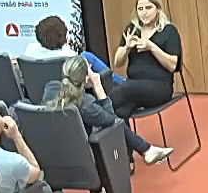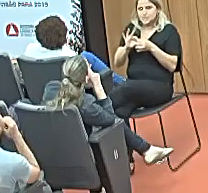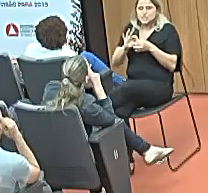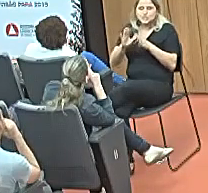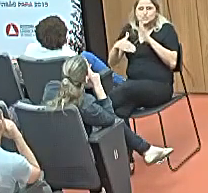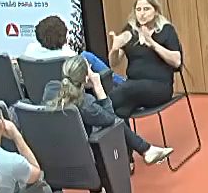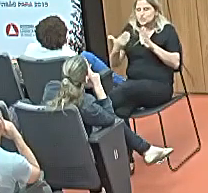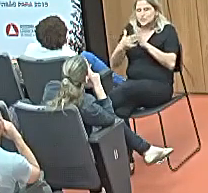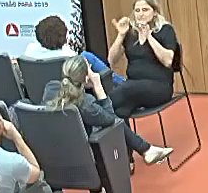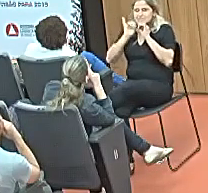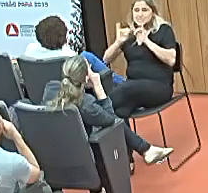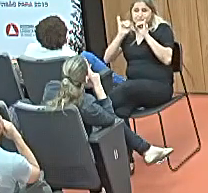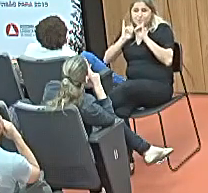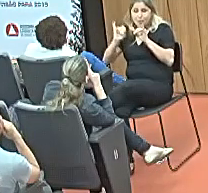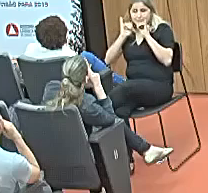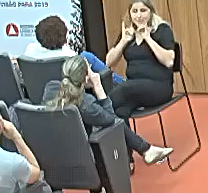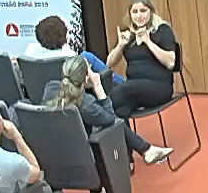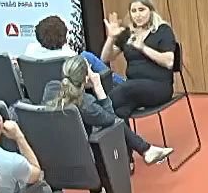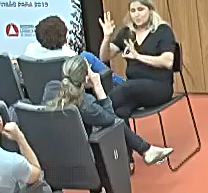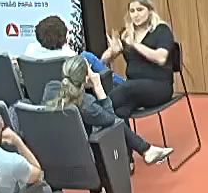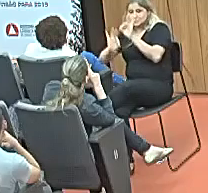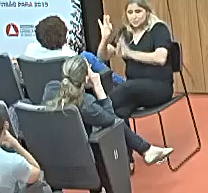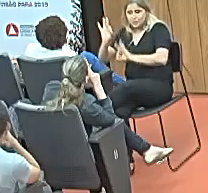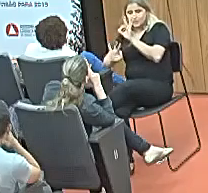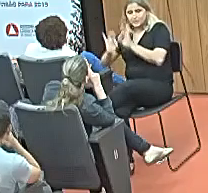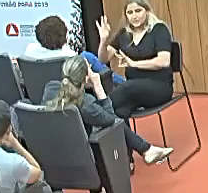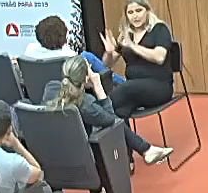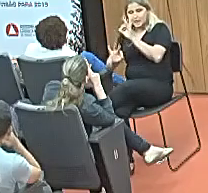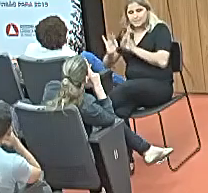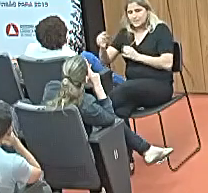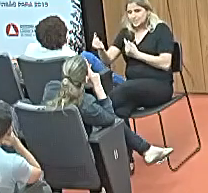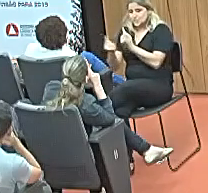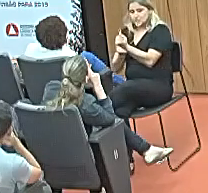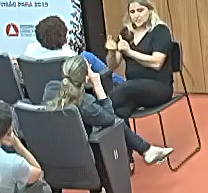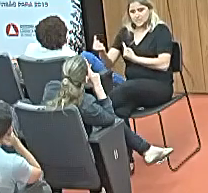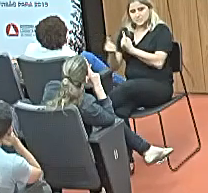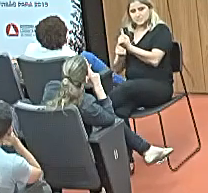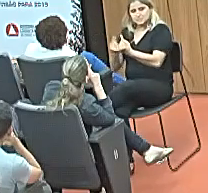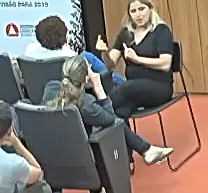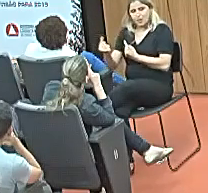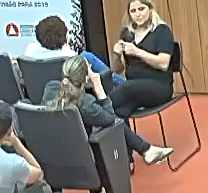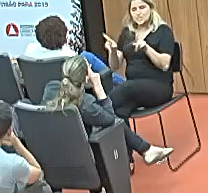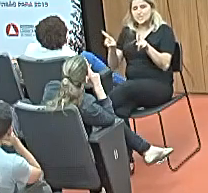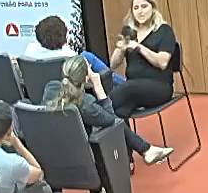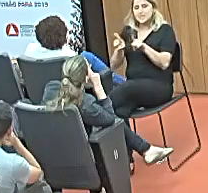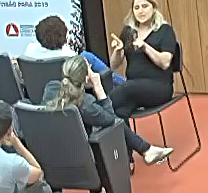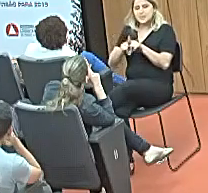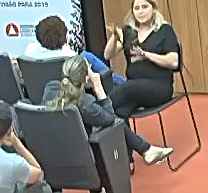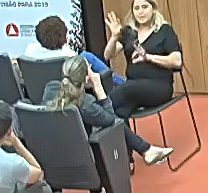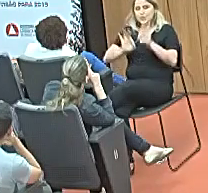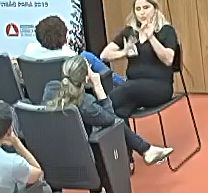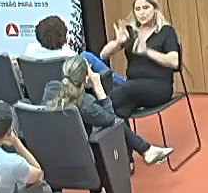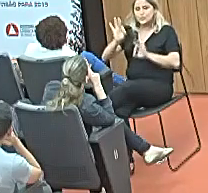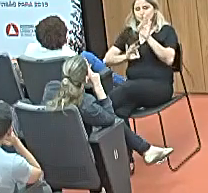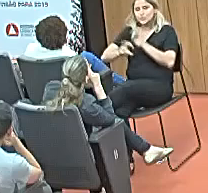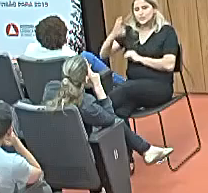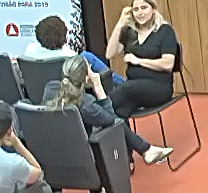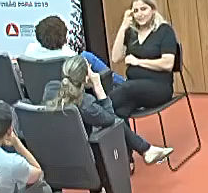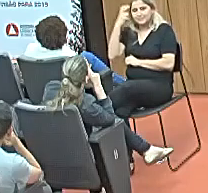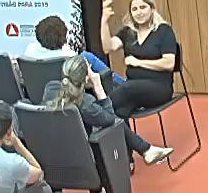gerenciamento de transportes metropolitanos e do controle inteligente de